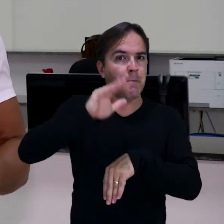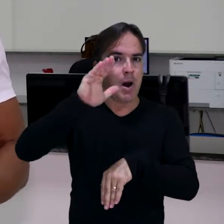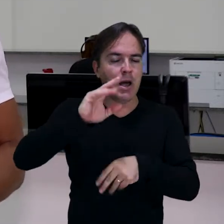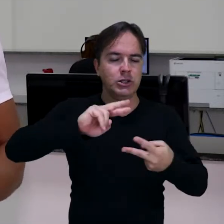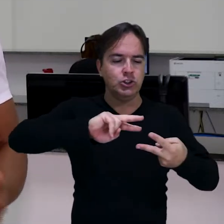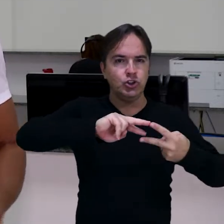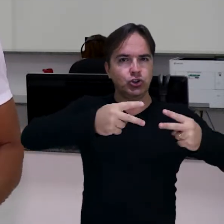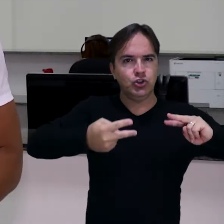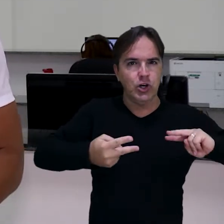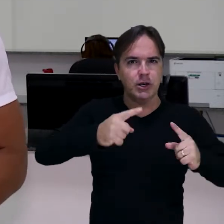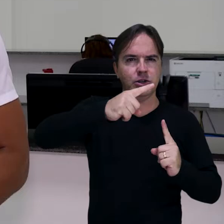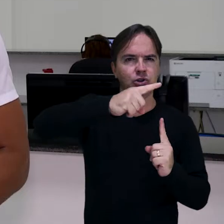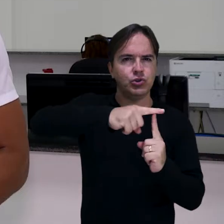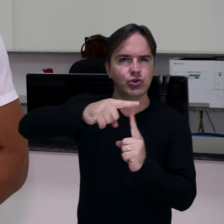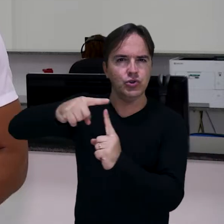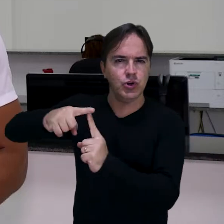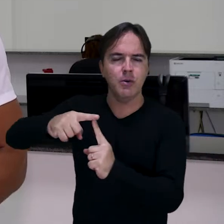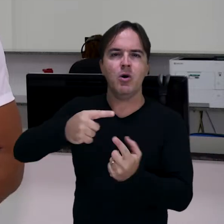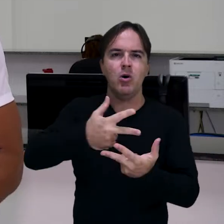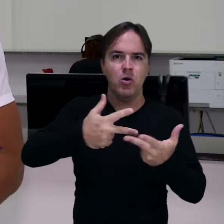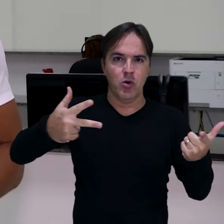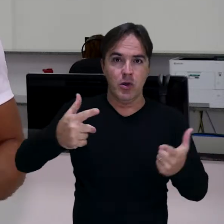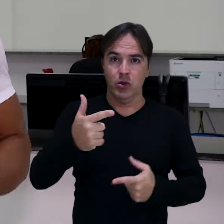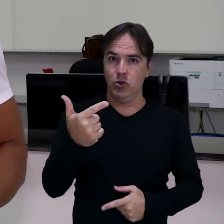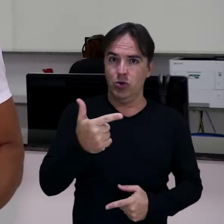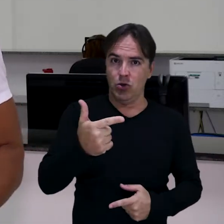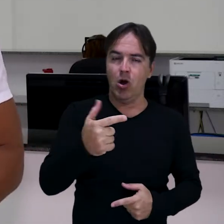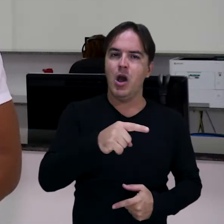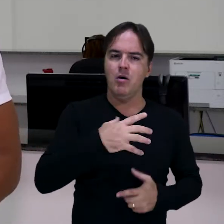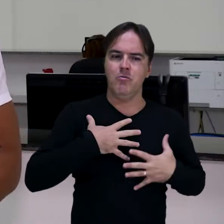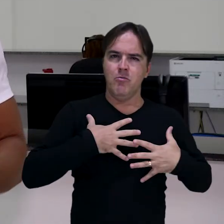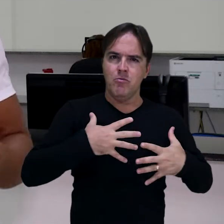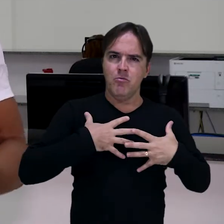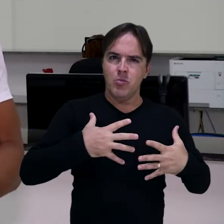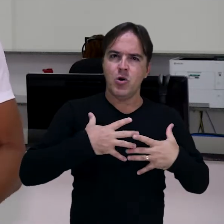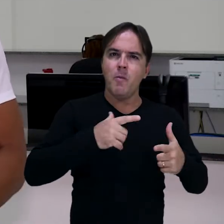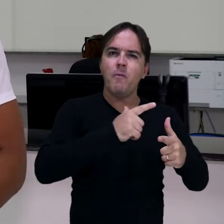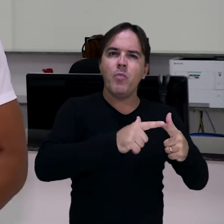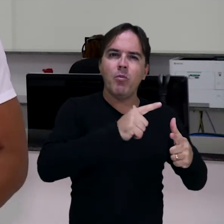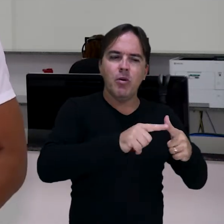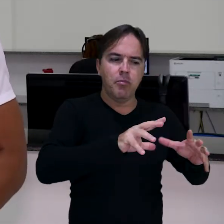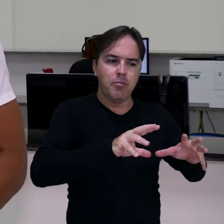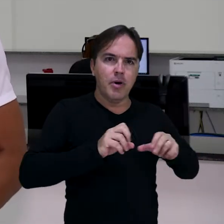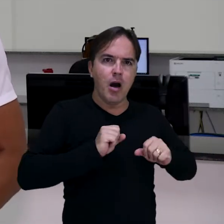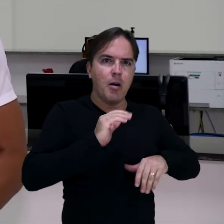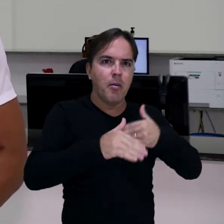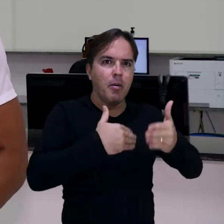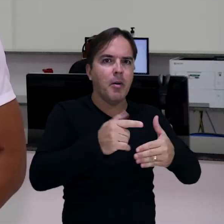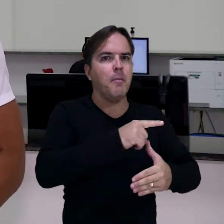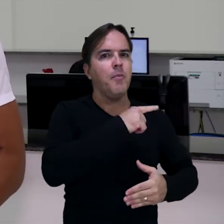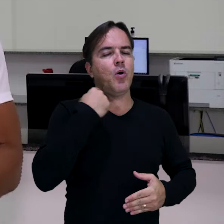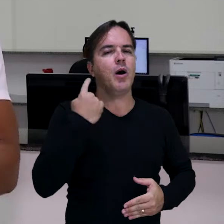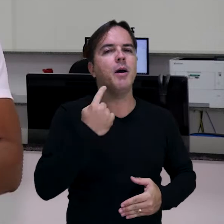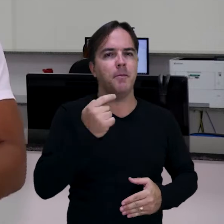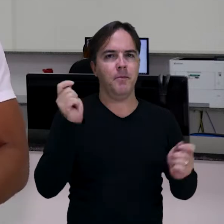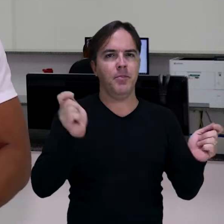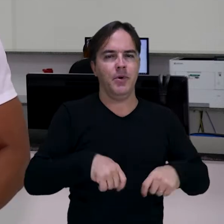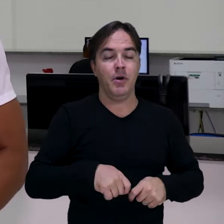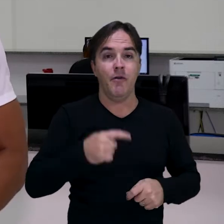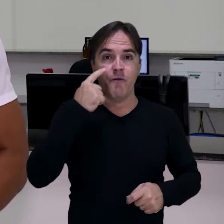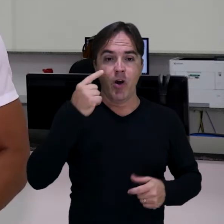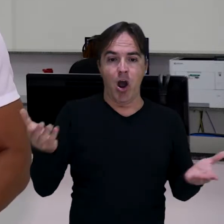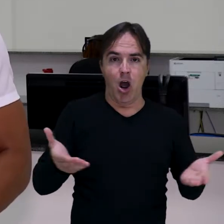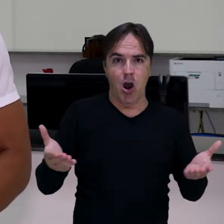uma mutação na proteína transmembrana tipo 2 no tecido pulmonar tinham maior risco de morte pela doença. Saiba